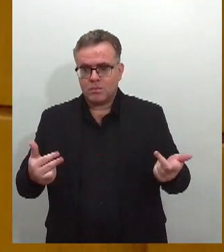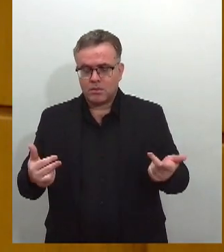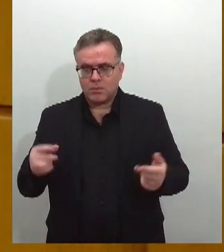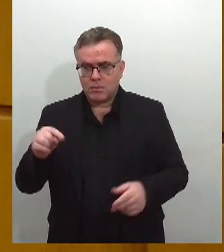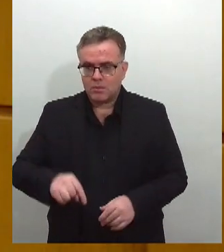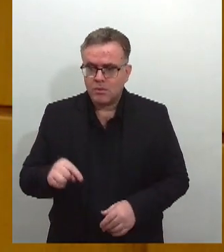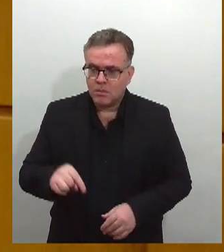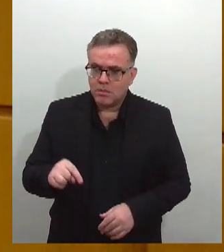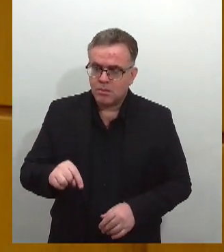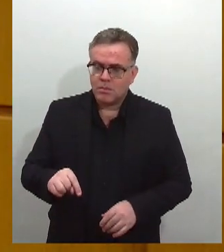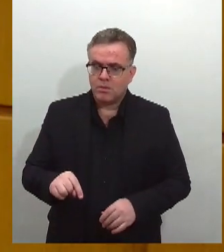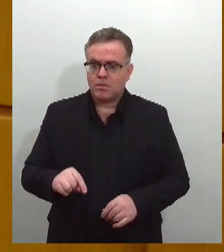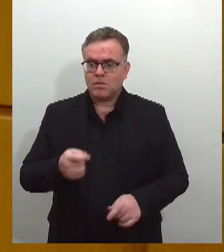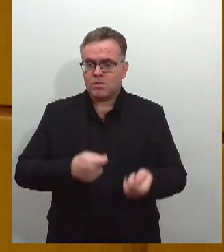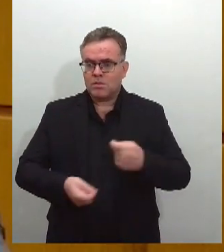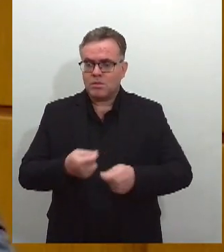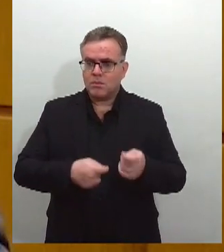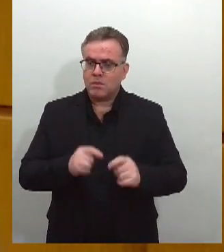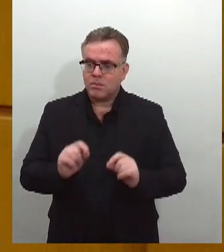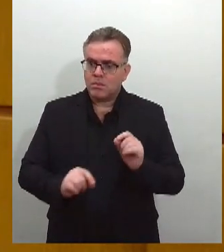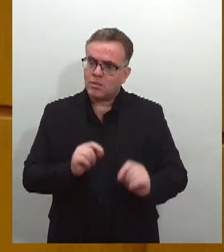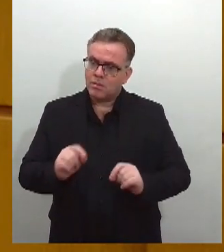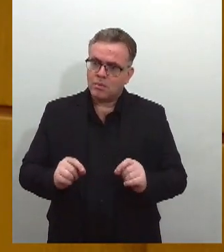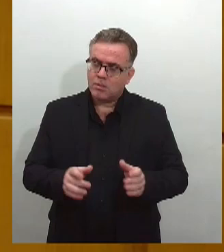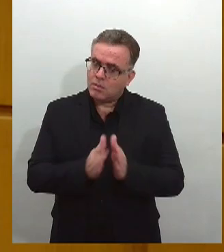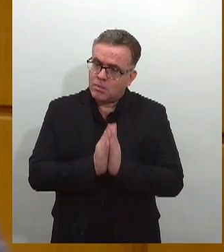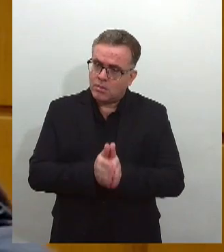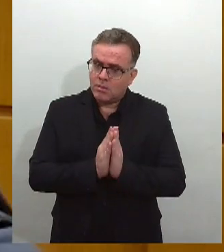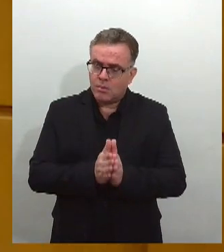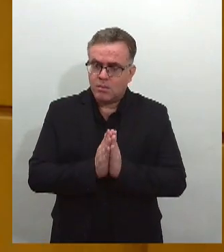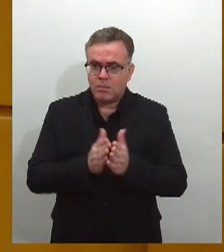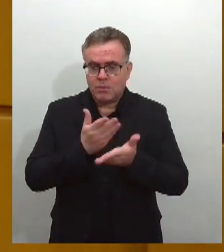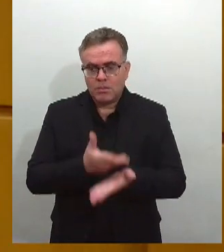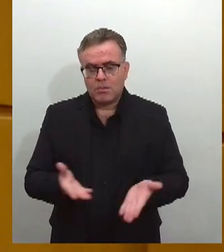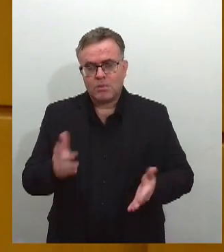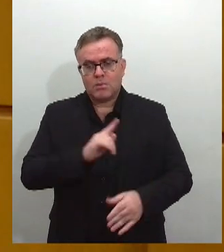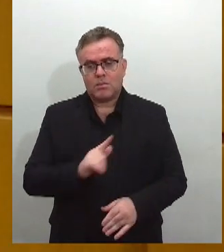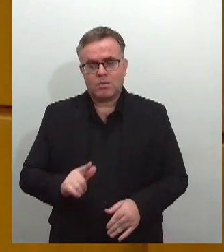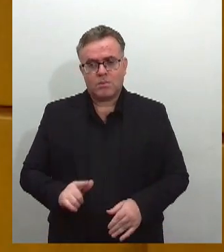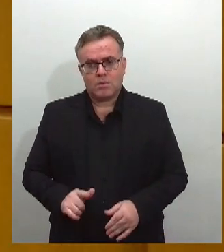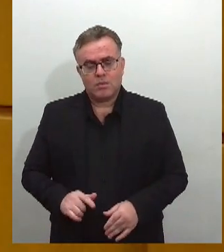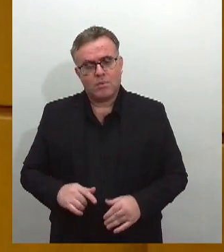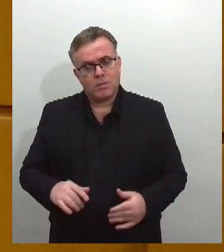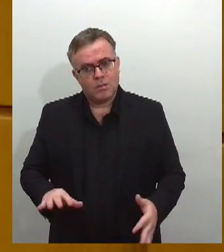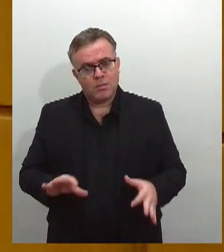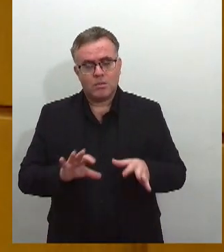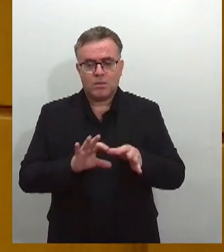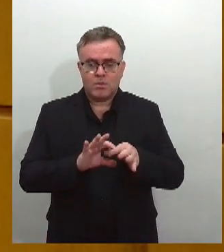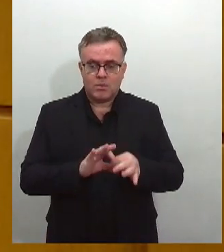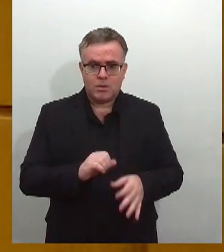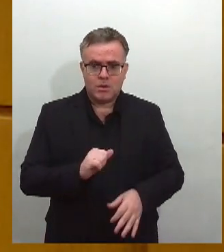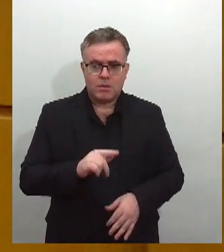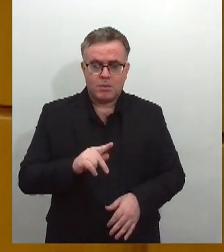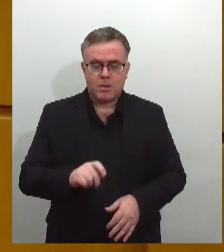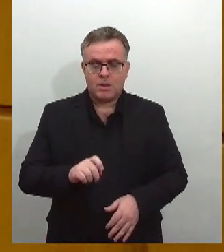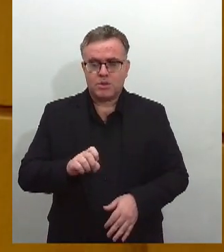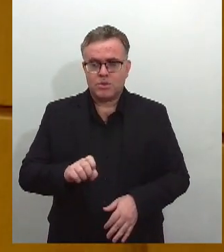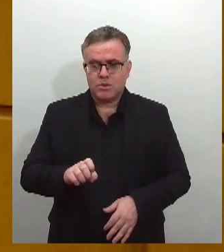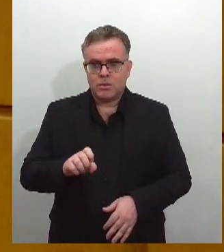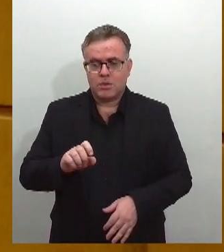economia. E a gente faz aqui um apelo ao governo do Estado para que junto com a PGE, junto com as secretarias responsáveis,